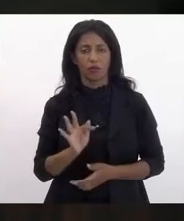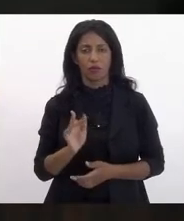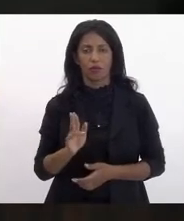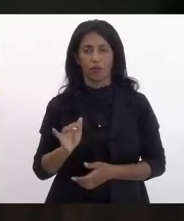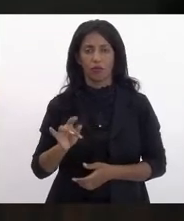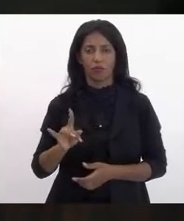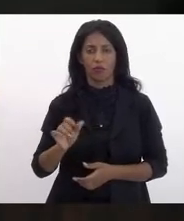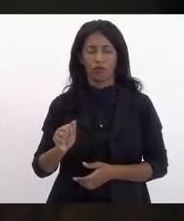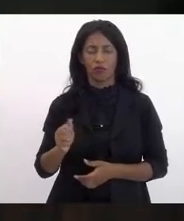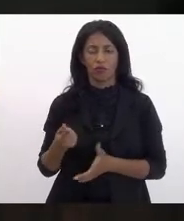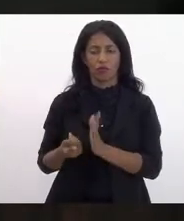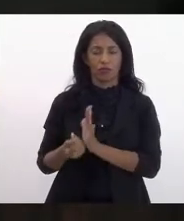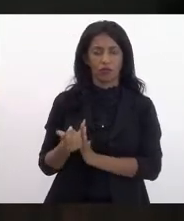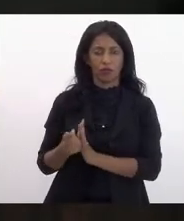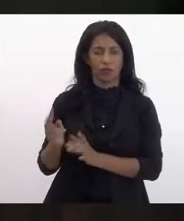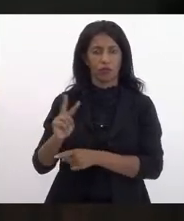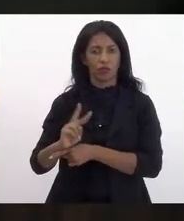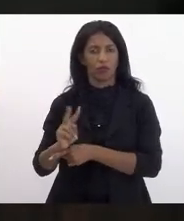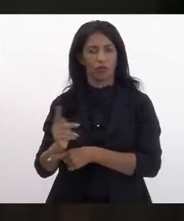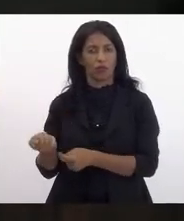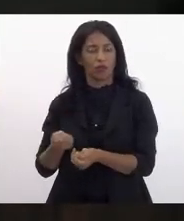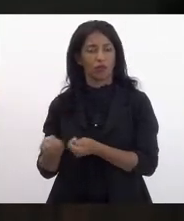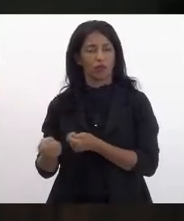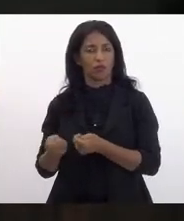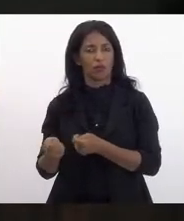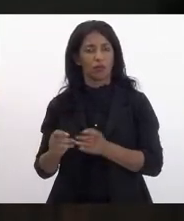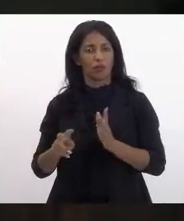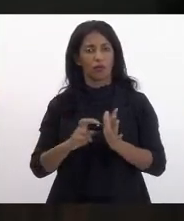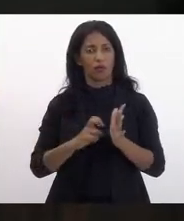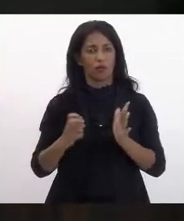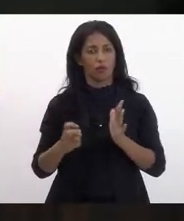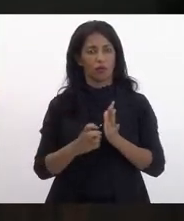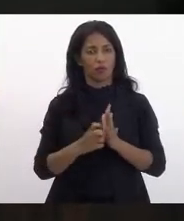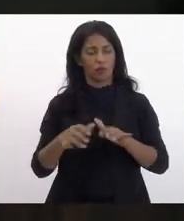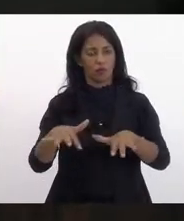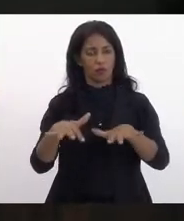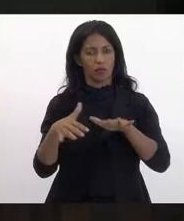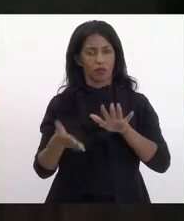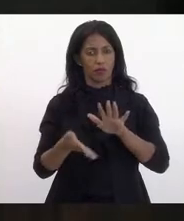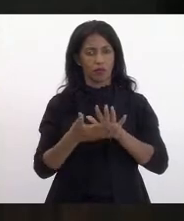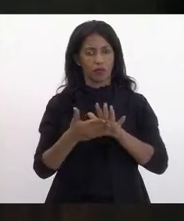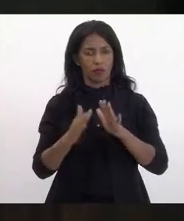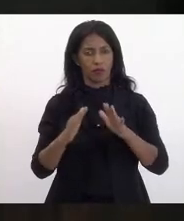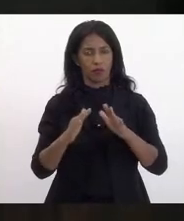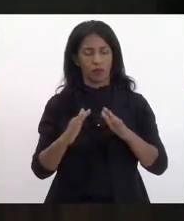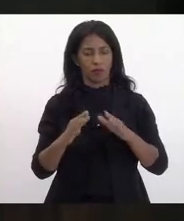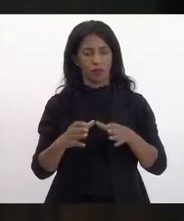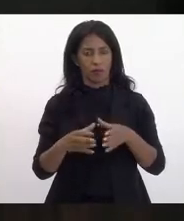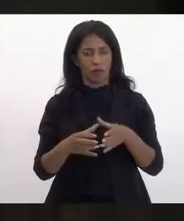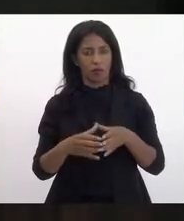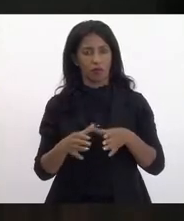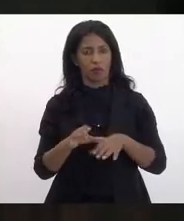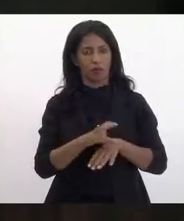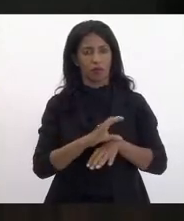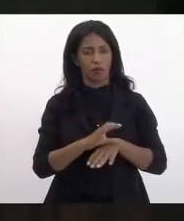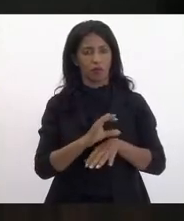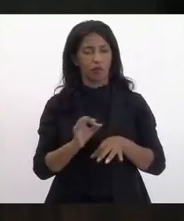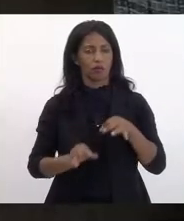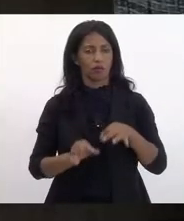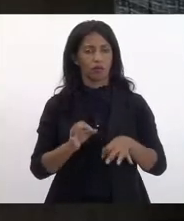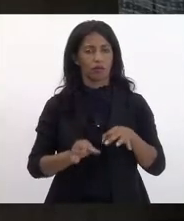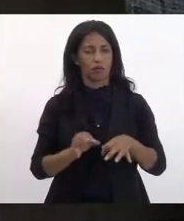de Orçamento, Finanças, Fiscalização Financeira e Controle, as emendas de plenário. Para emitir parecer pela Constituição e Justiça, deputado Márcio